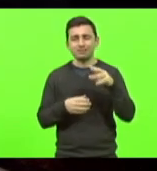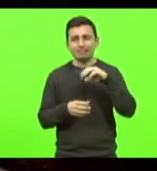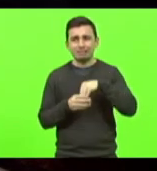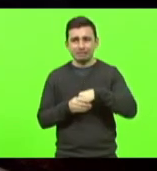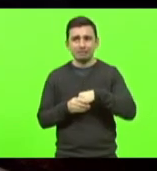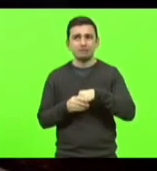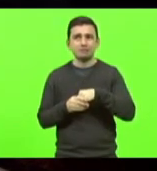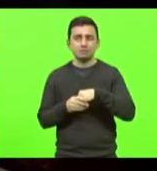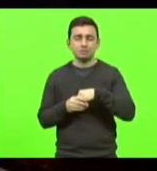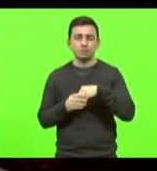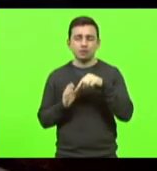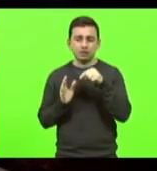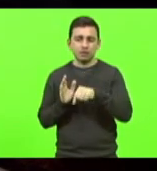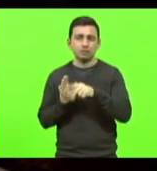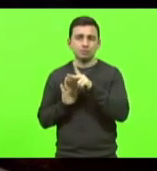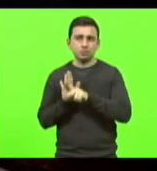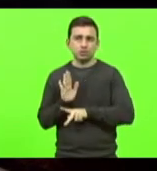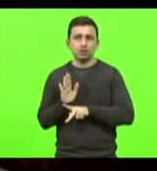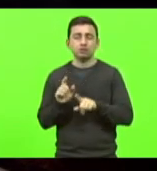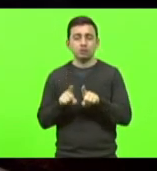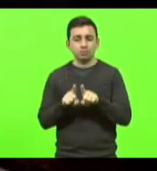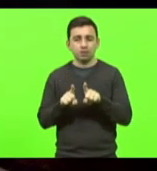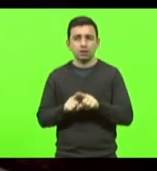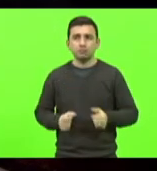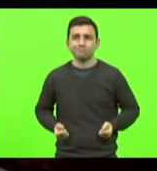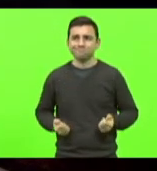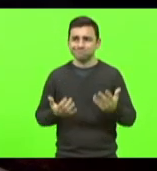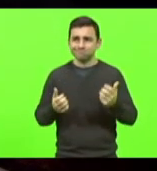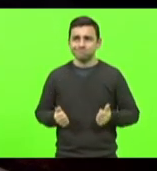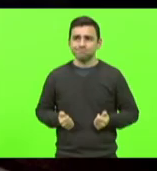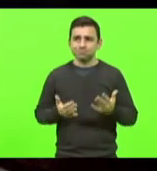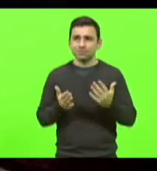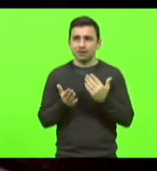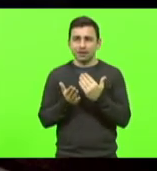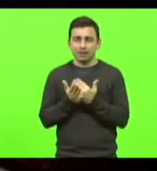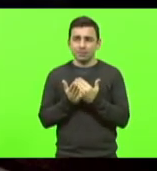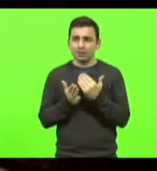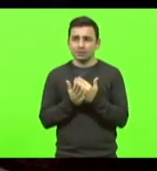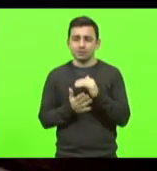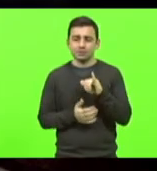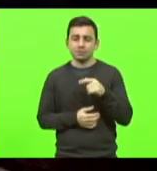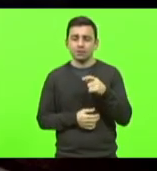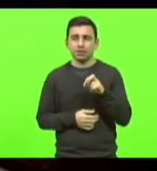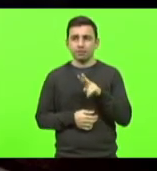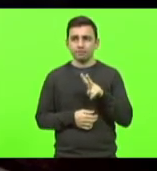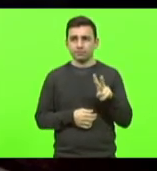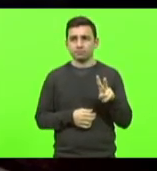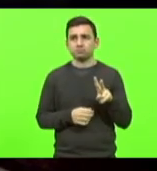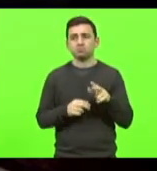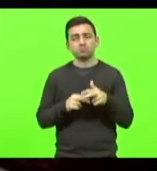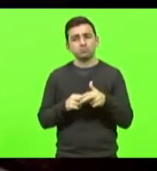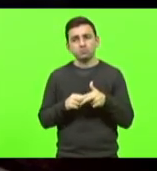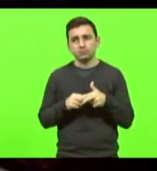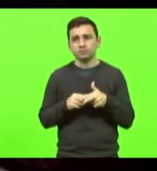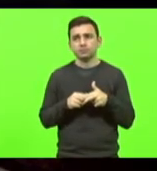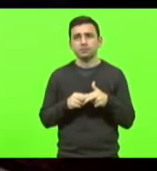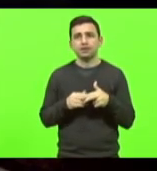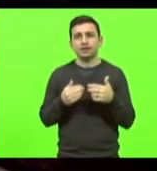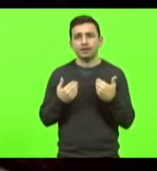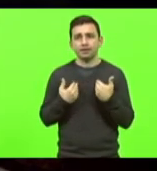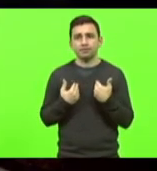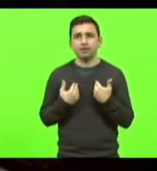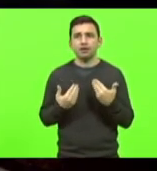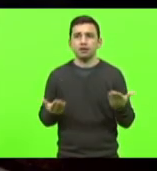mas mais do que isso onerar o cálculo atuarial do iprev por isso eu venho